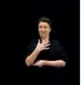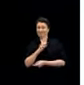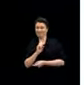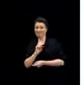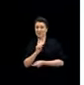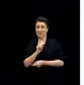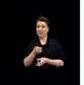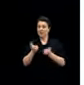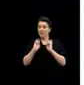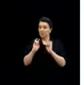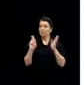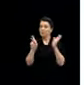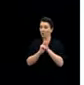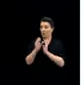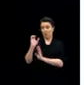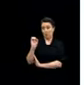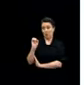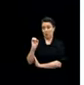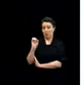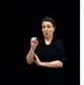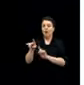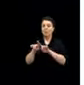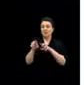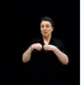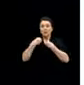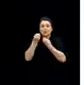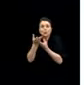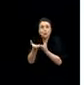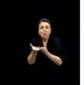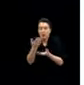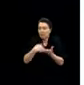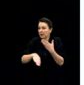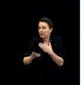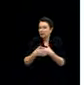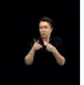só recebe dele mesmo. Mas ele doa para todo mundo.